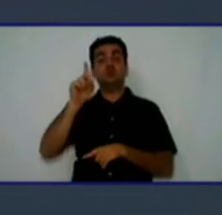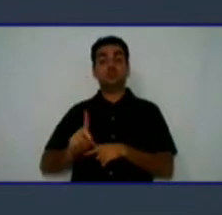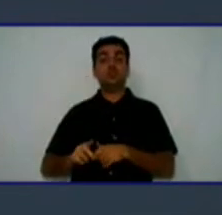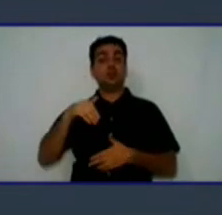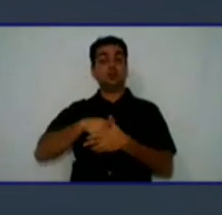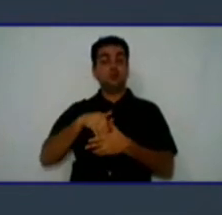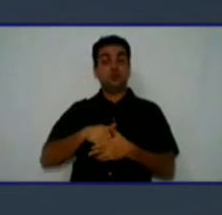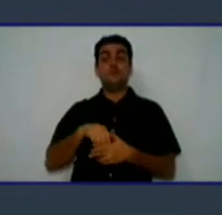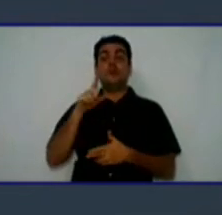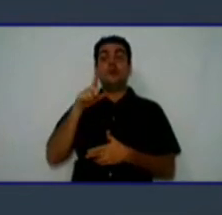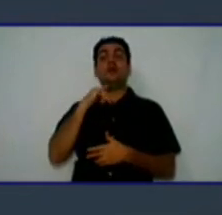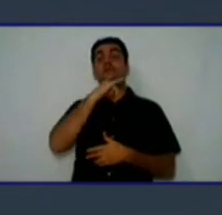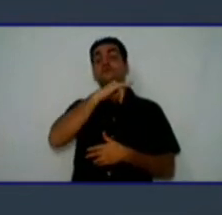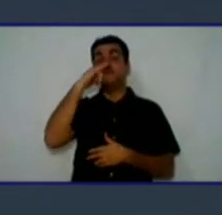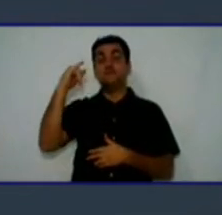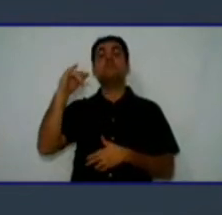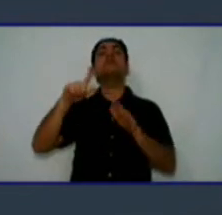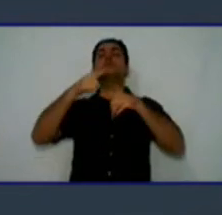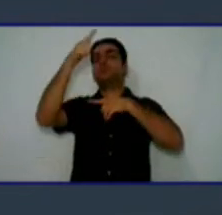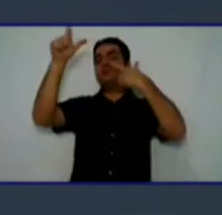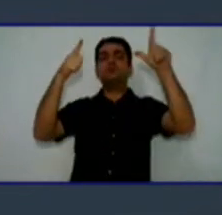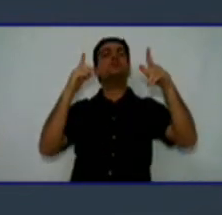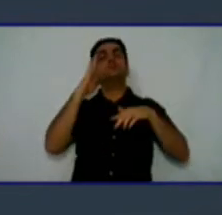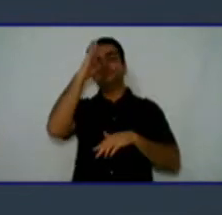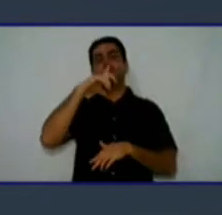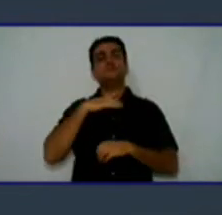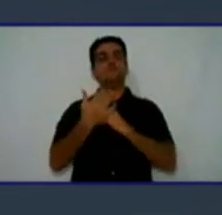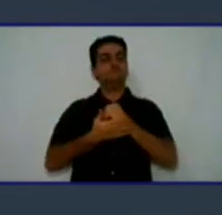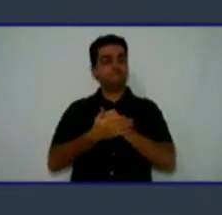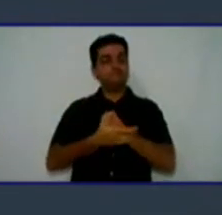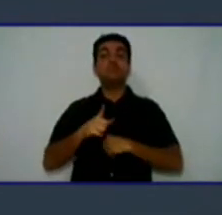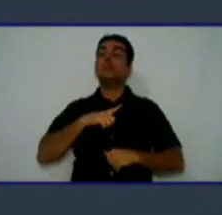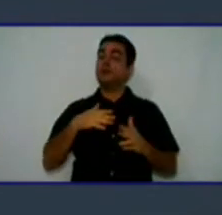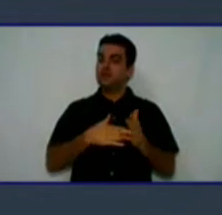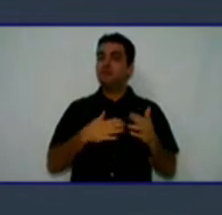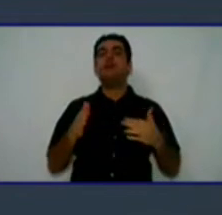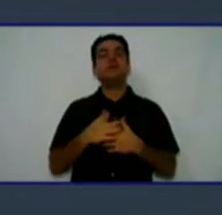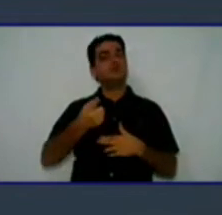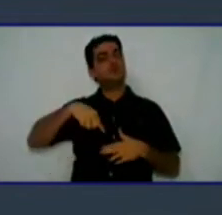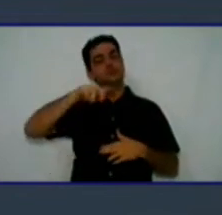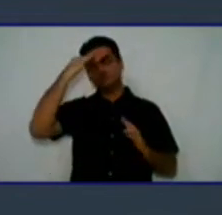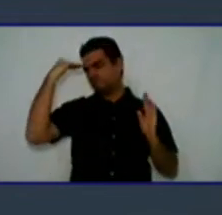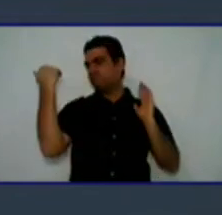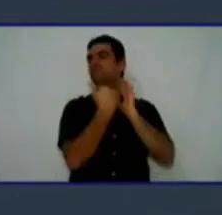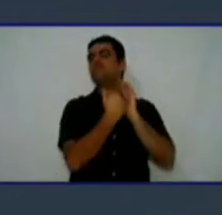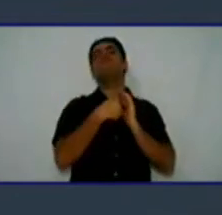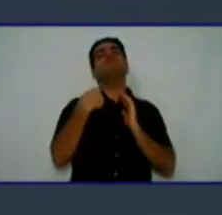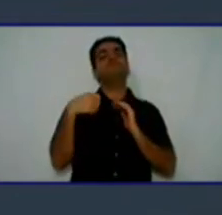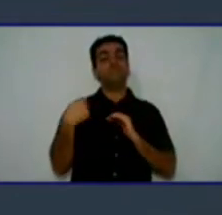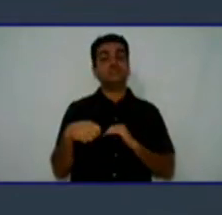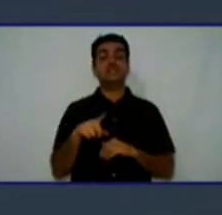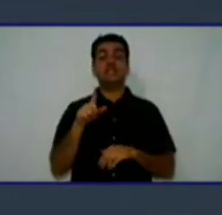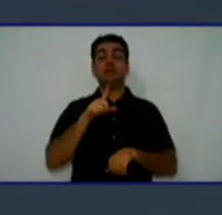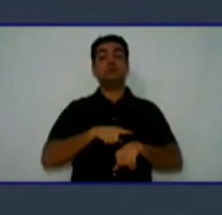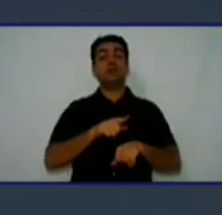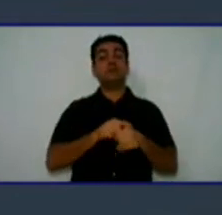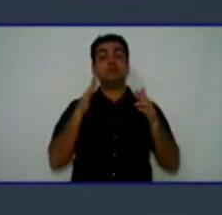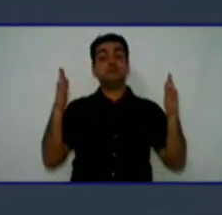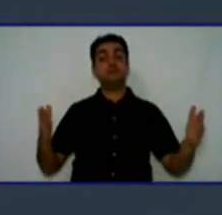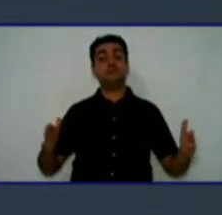é informado por outros princípios e limites que também devem ser observados no período de